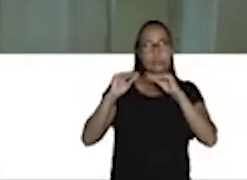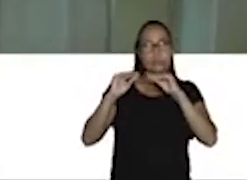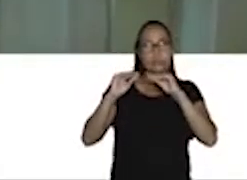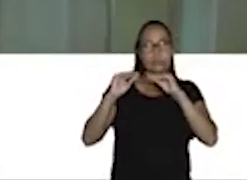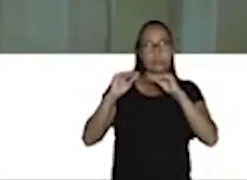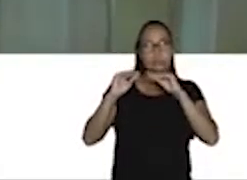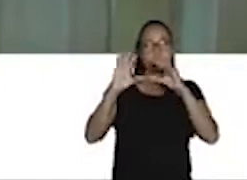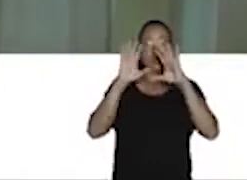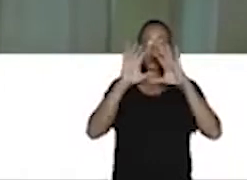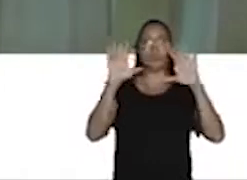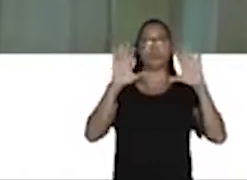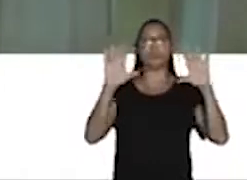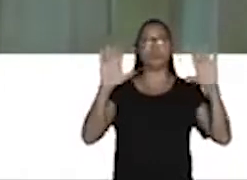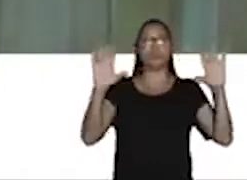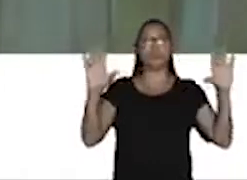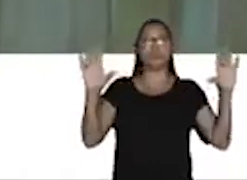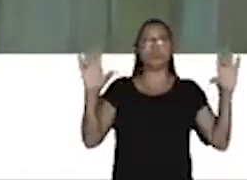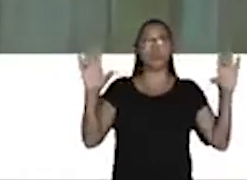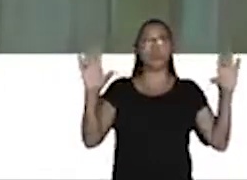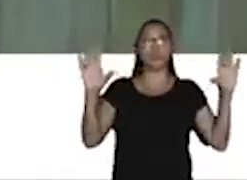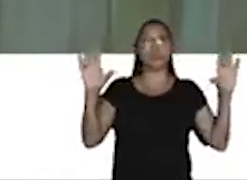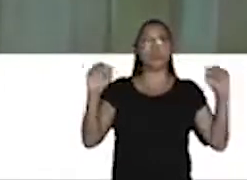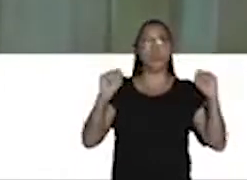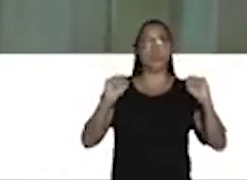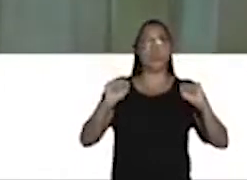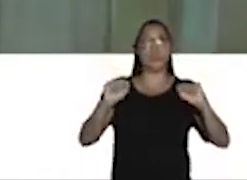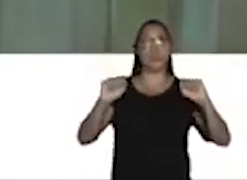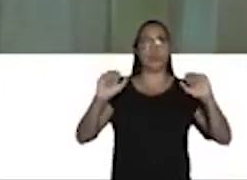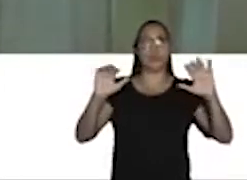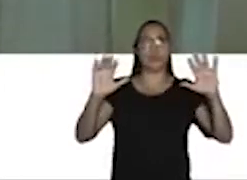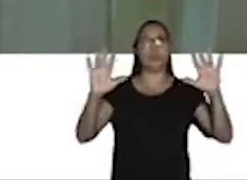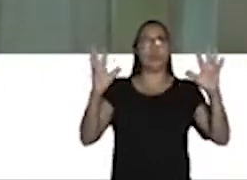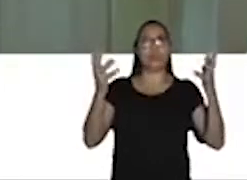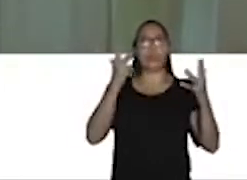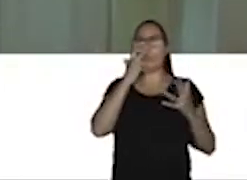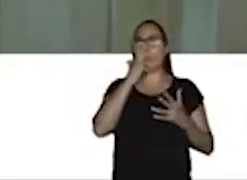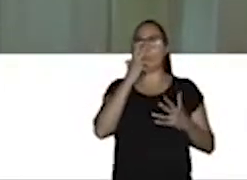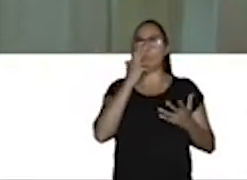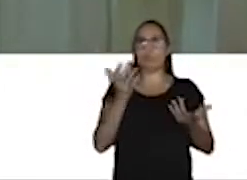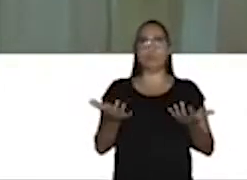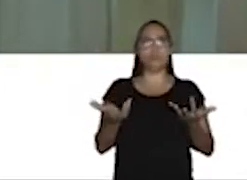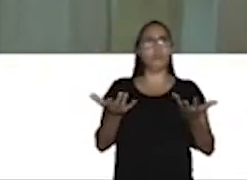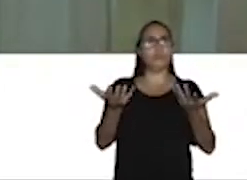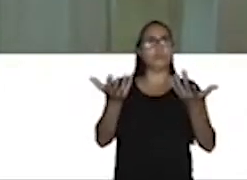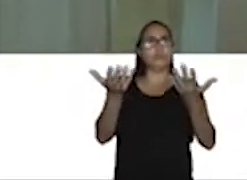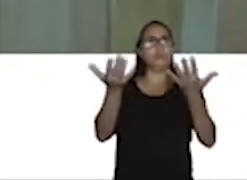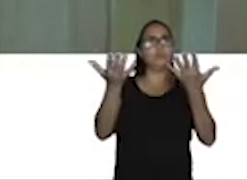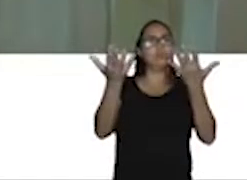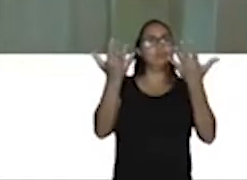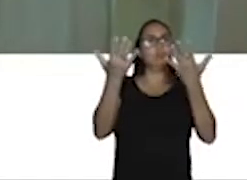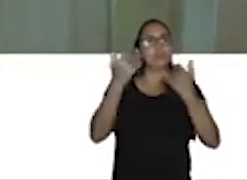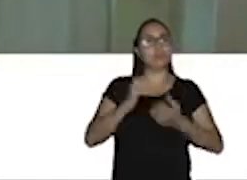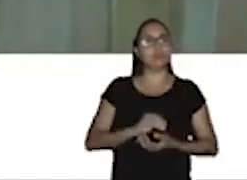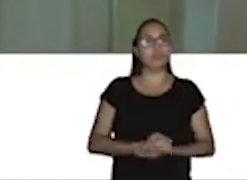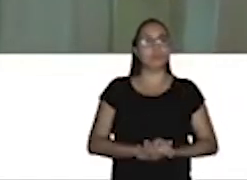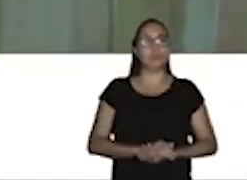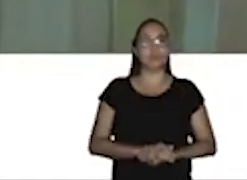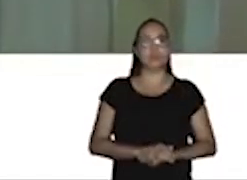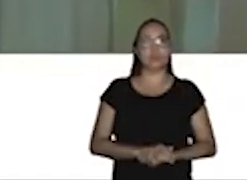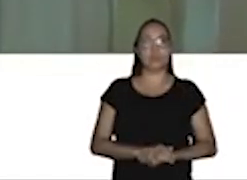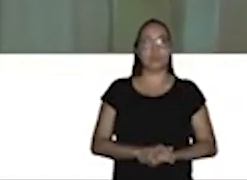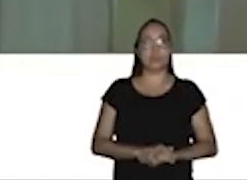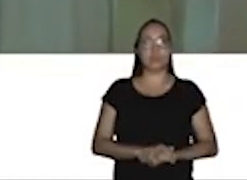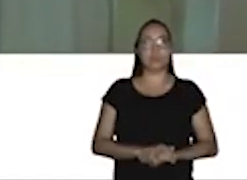Ficou no céu um clarão afogueado, parecia um incêndio num pajonal.